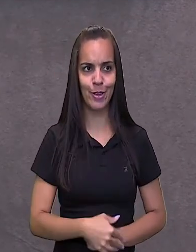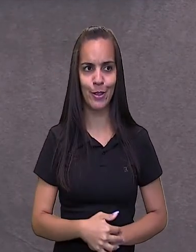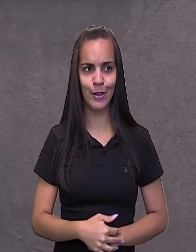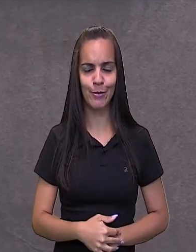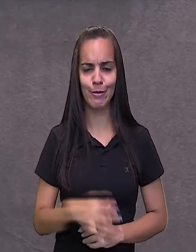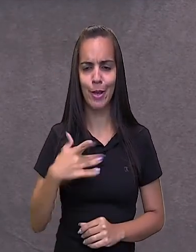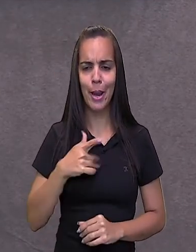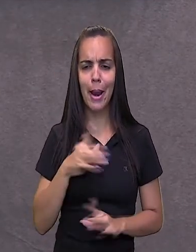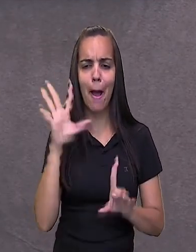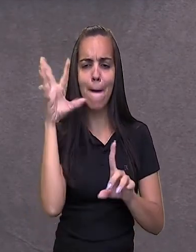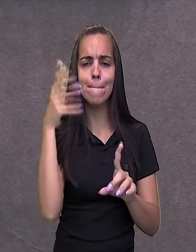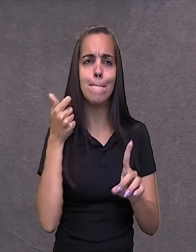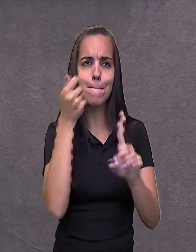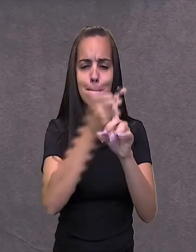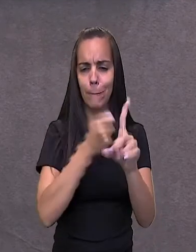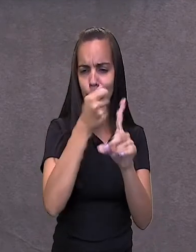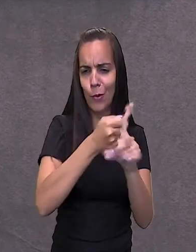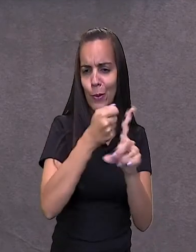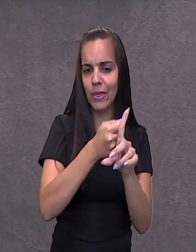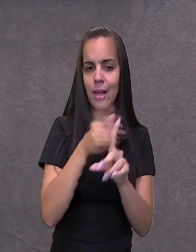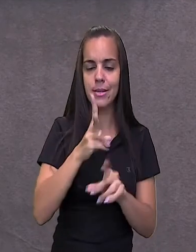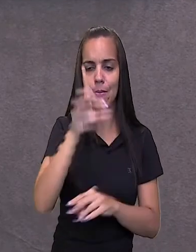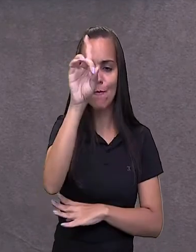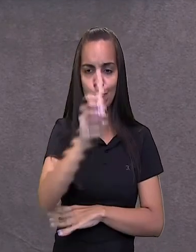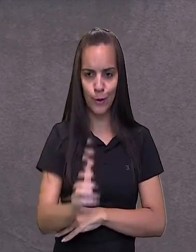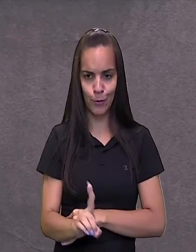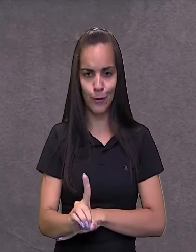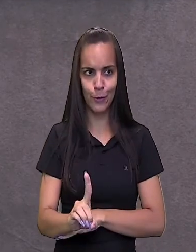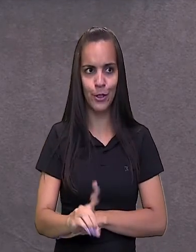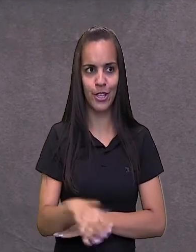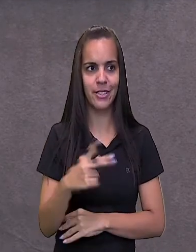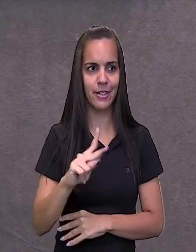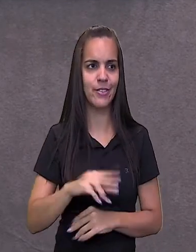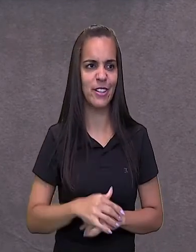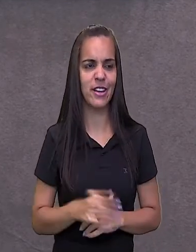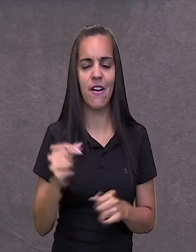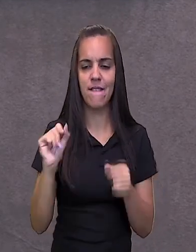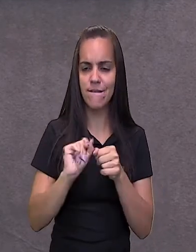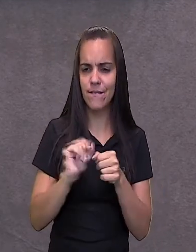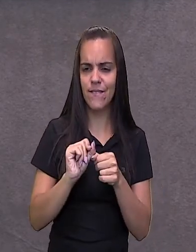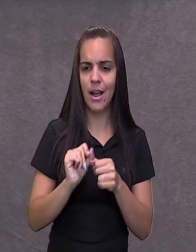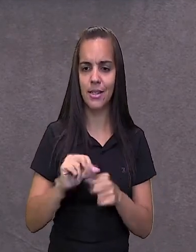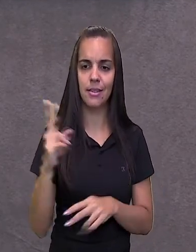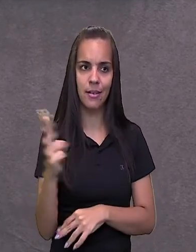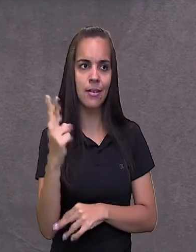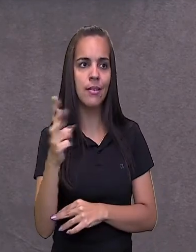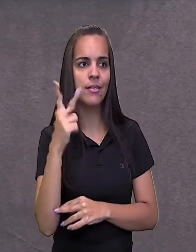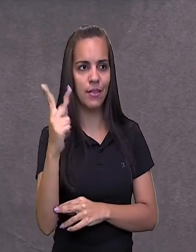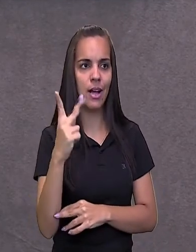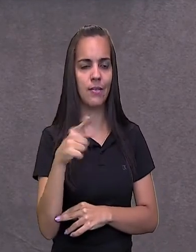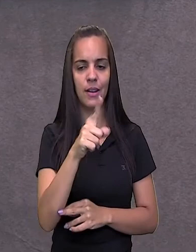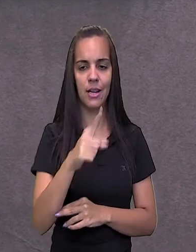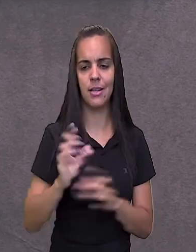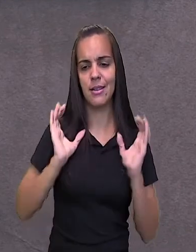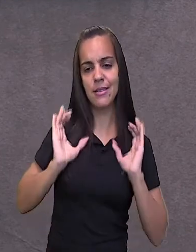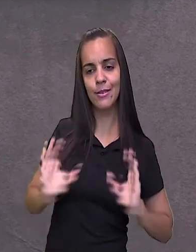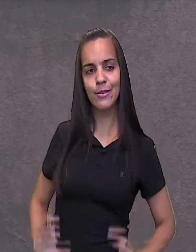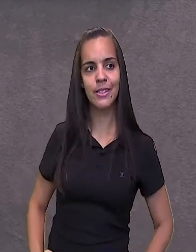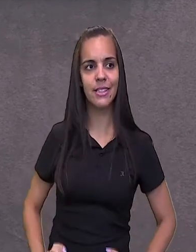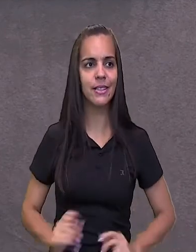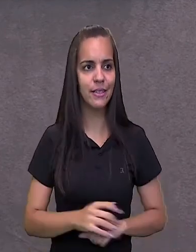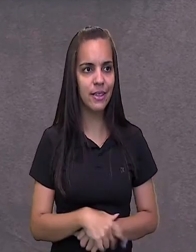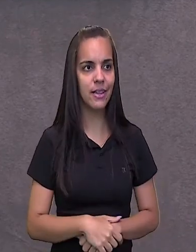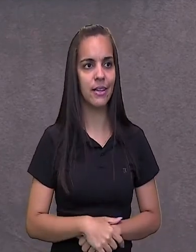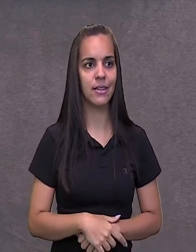seus direitos não sejam violados, tá? Faça valer o seu protagonismo, isso